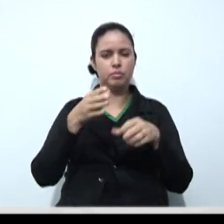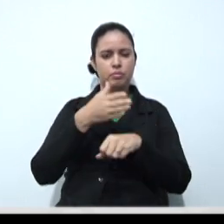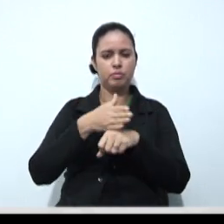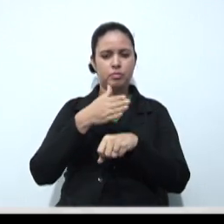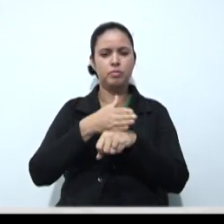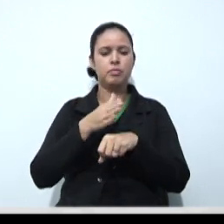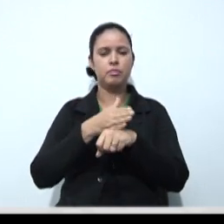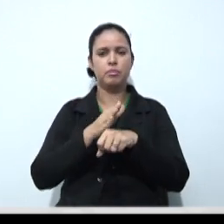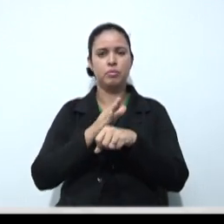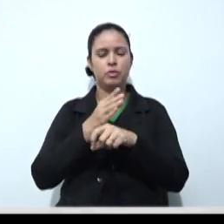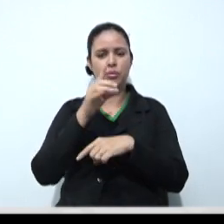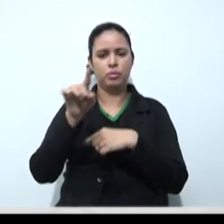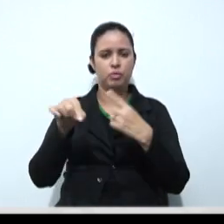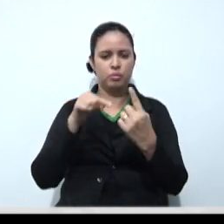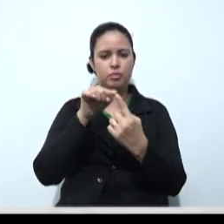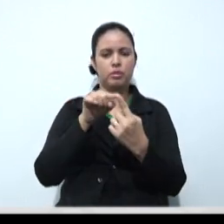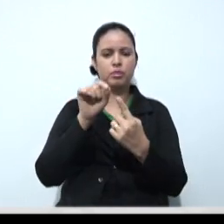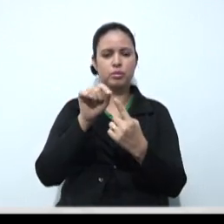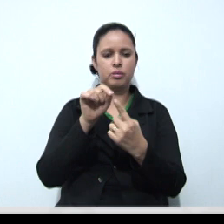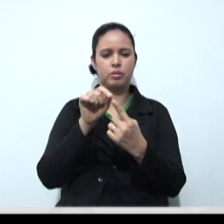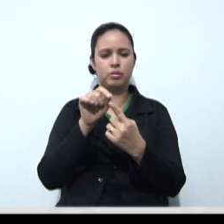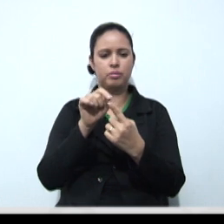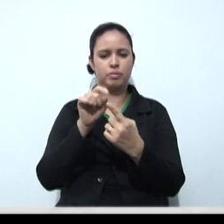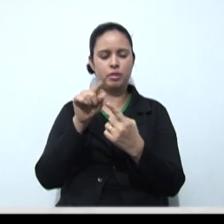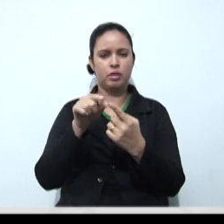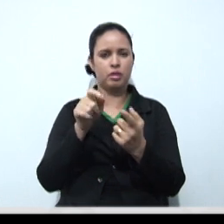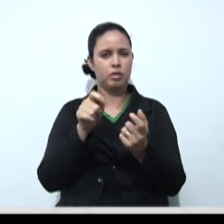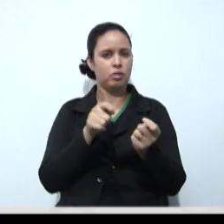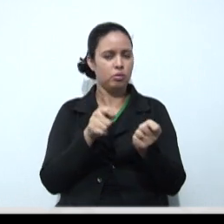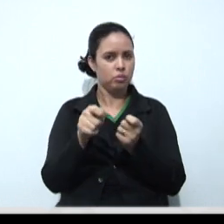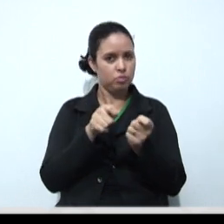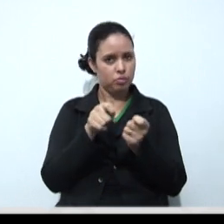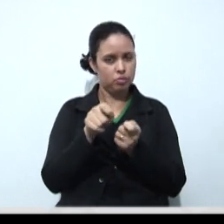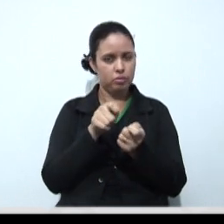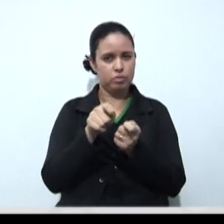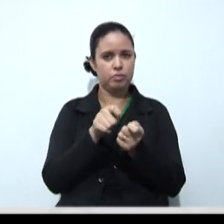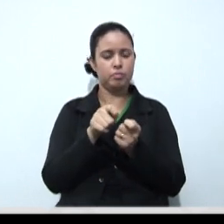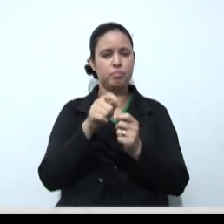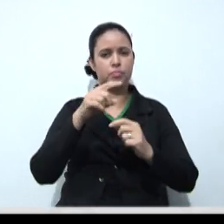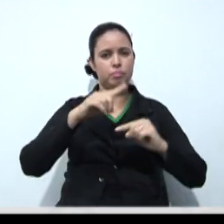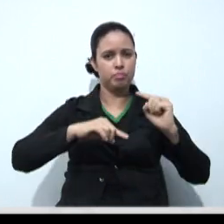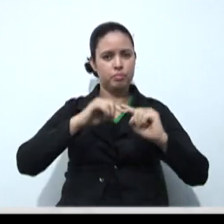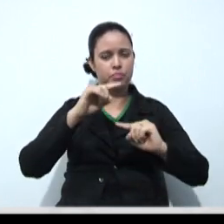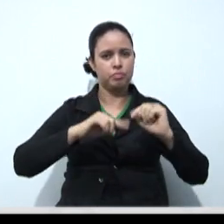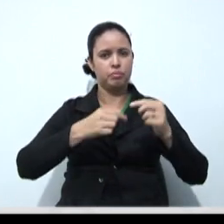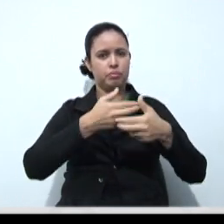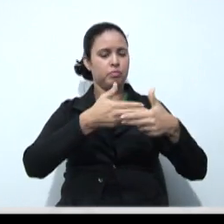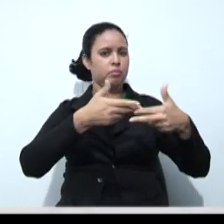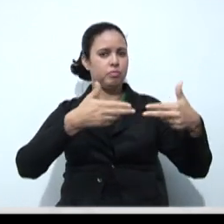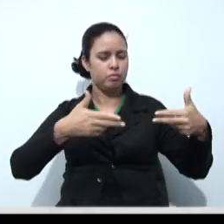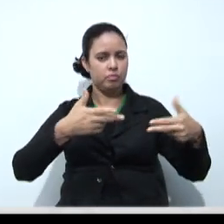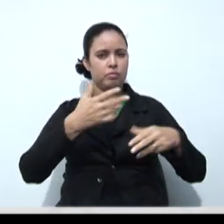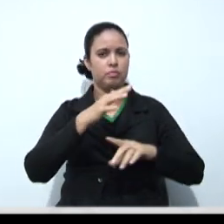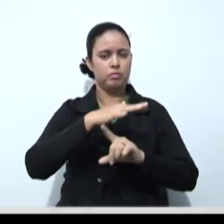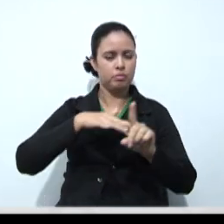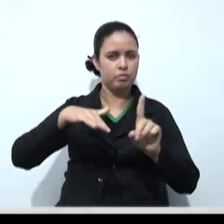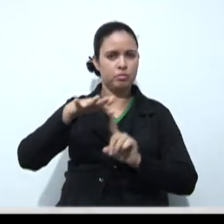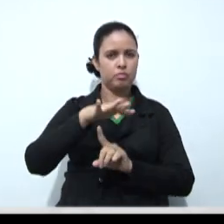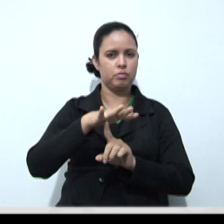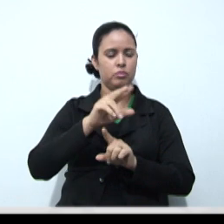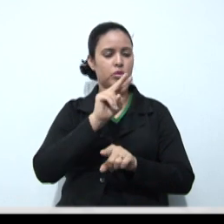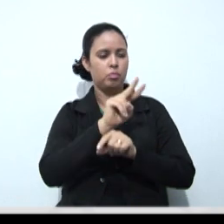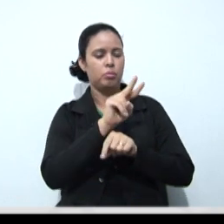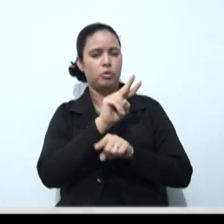práticas que visa coordenar o uso dos recursos naturais, proteger e preservar o meio ambiente, além de